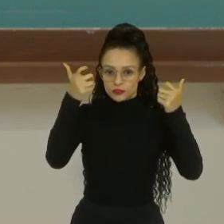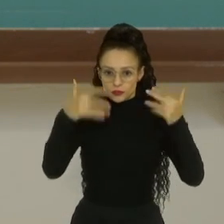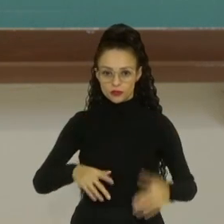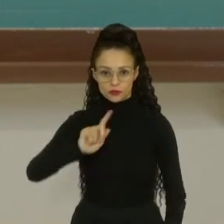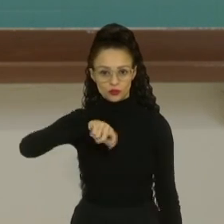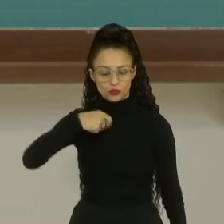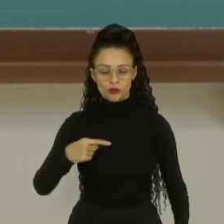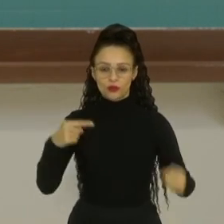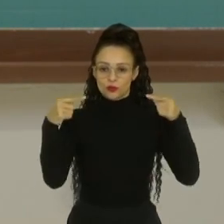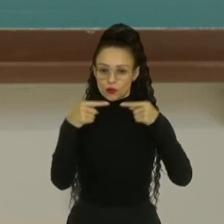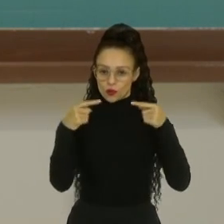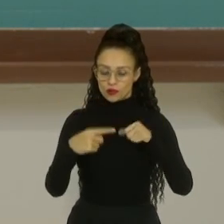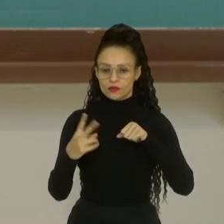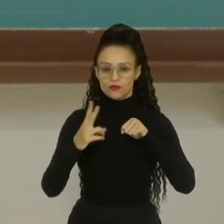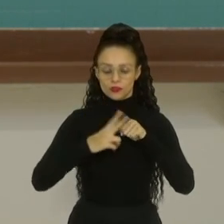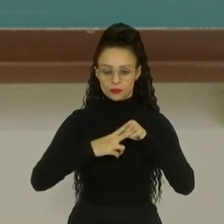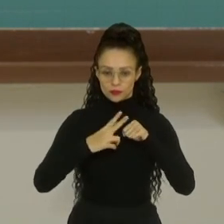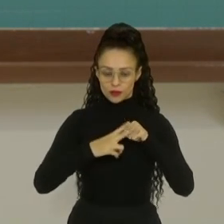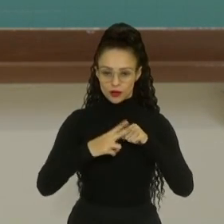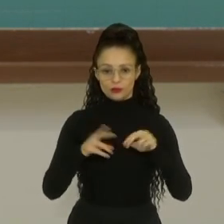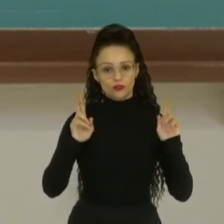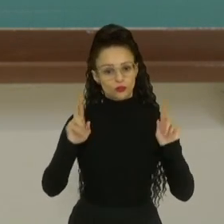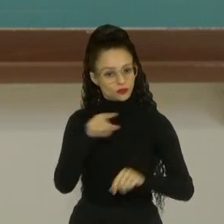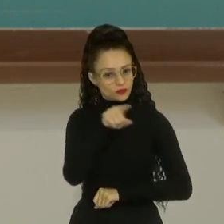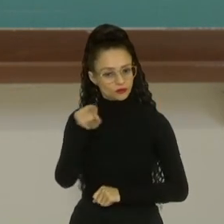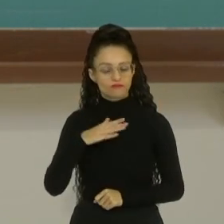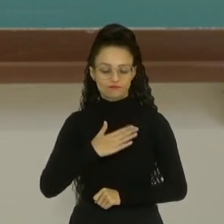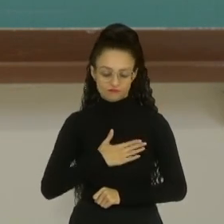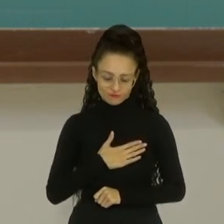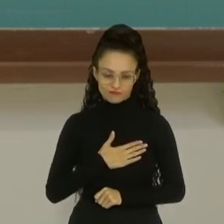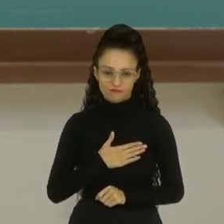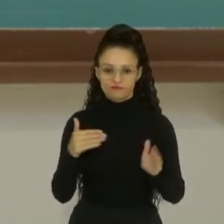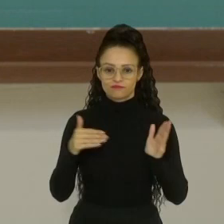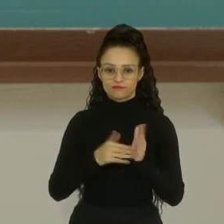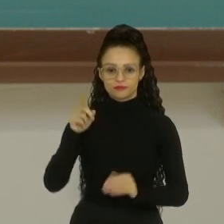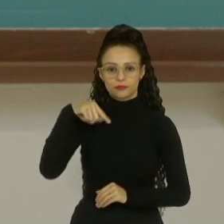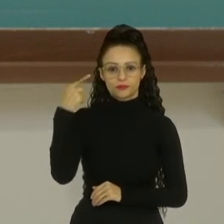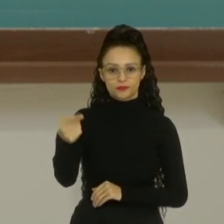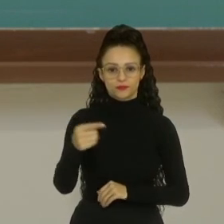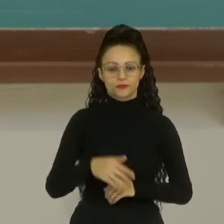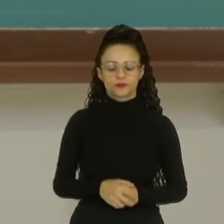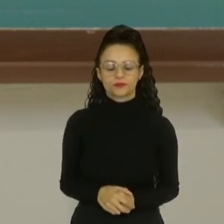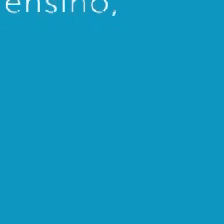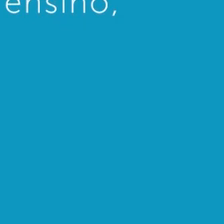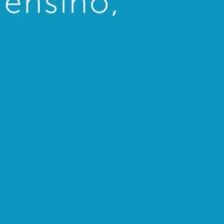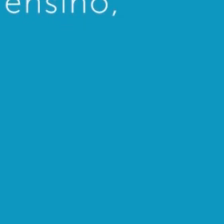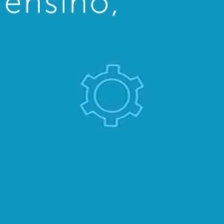falamos sobre concordância verbal. Espero que vocês tenham gostado. Até breve.